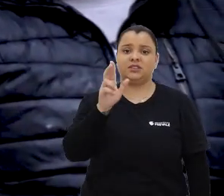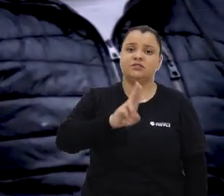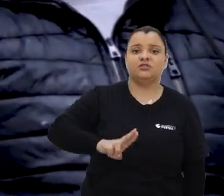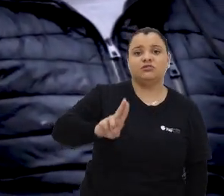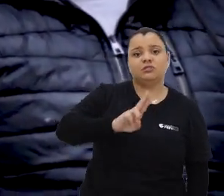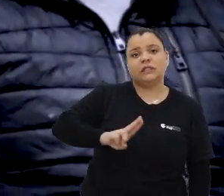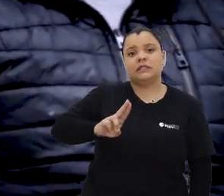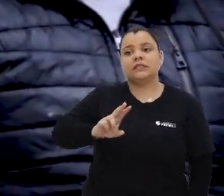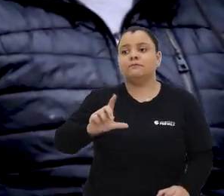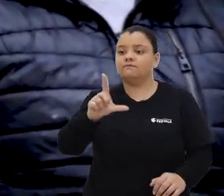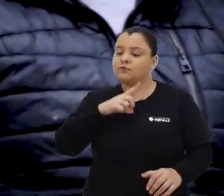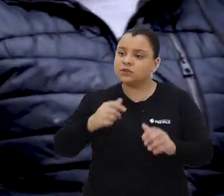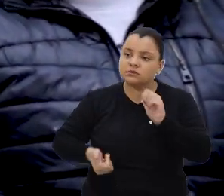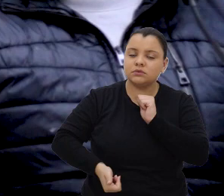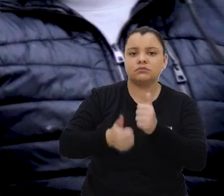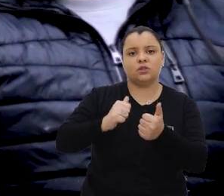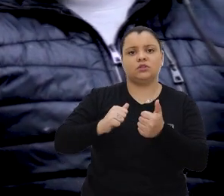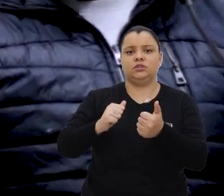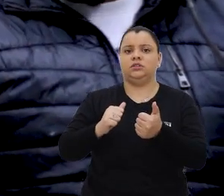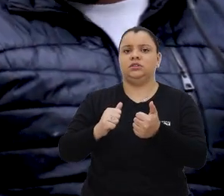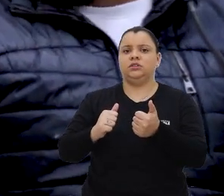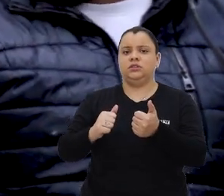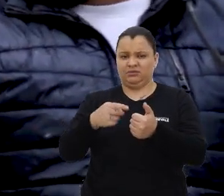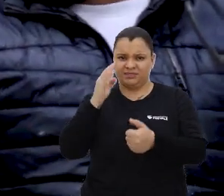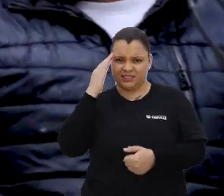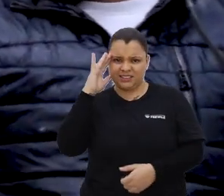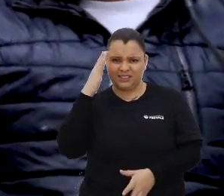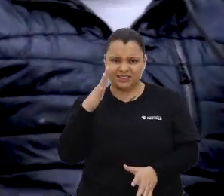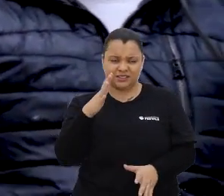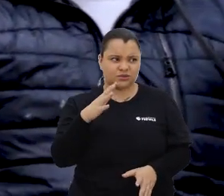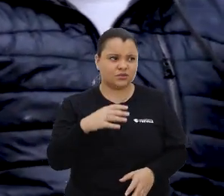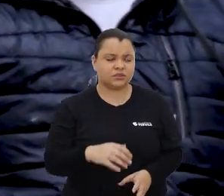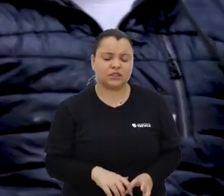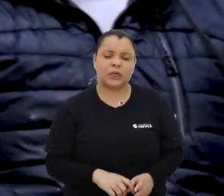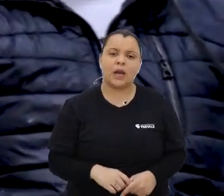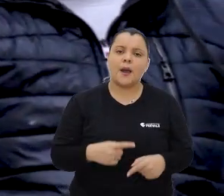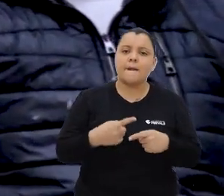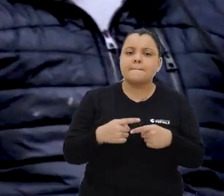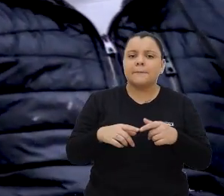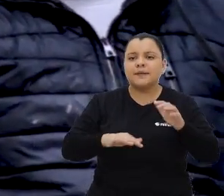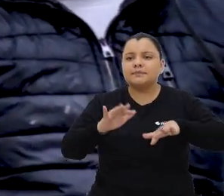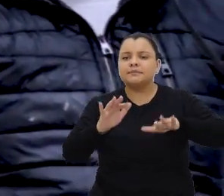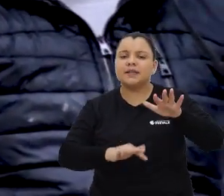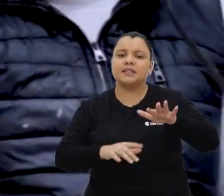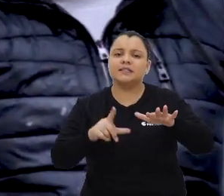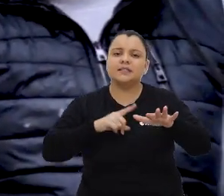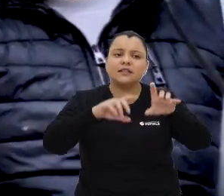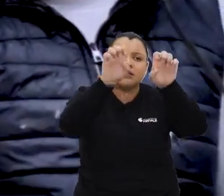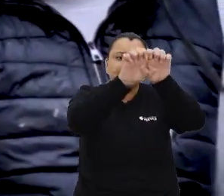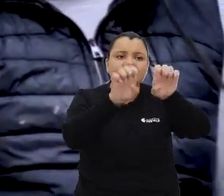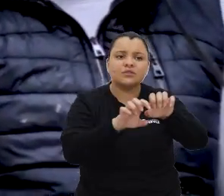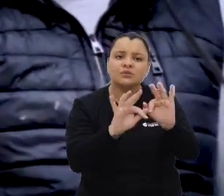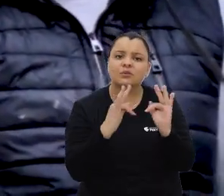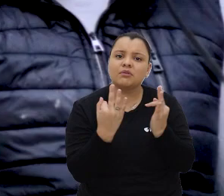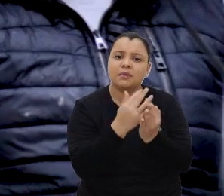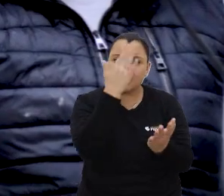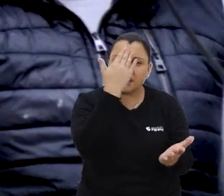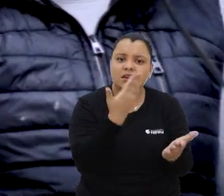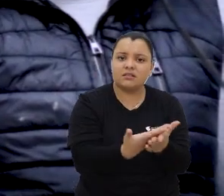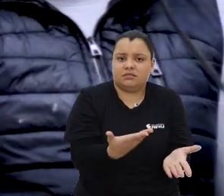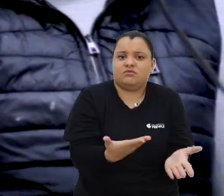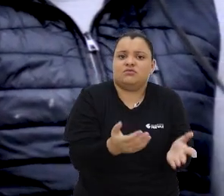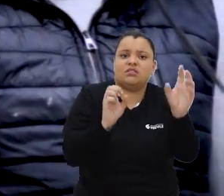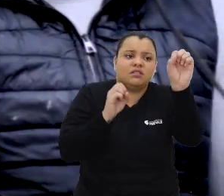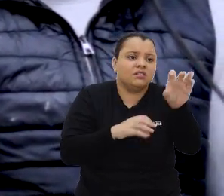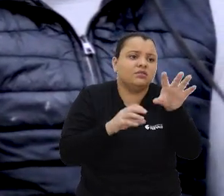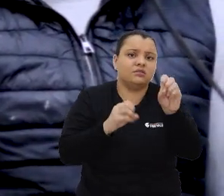por ter o esporte. E, tu tá entendendo o que eu tô querendo dizer? Porque parece que anula uma estrutura de uma família que acredita no ensino